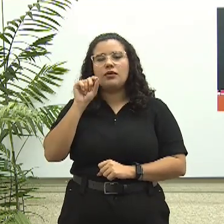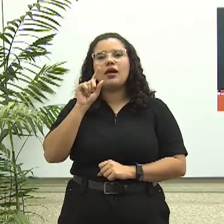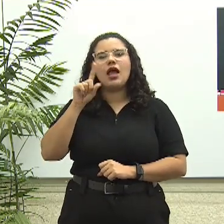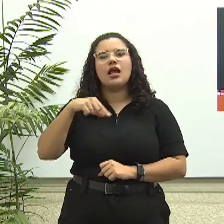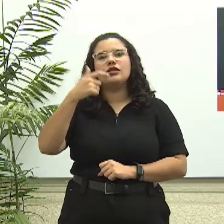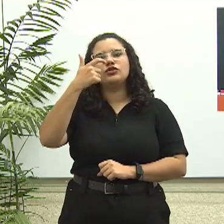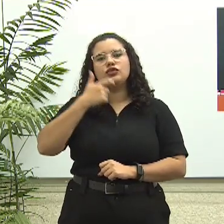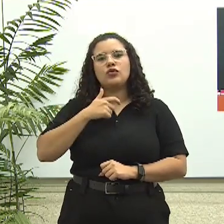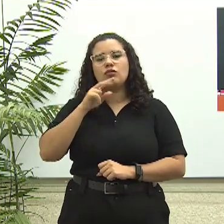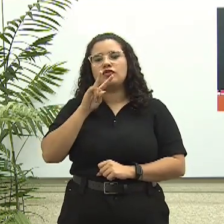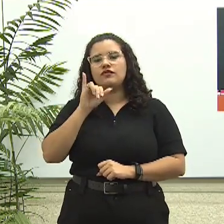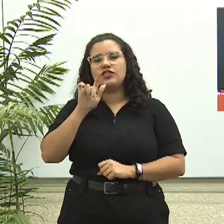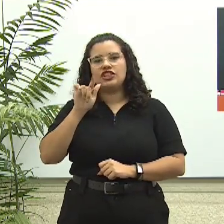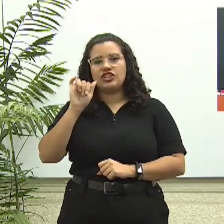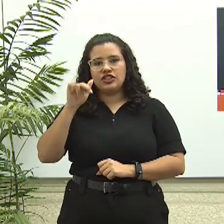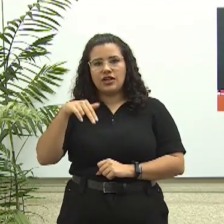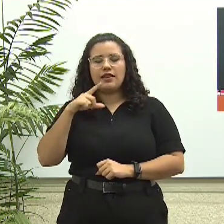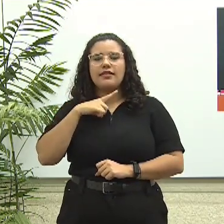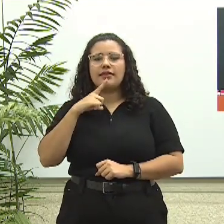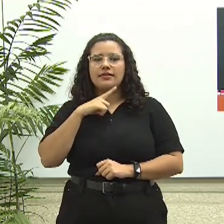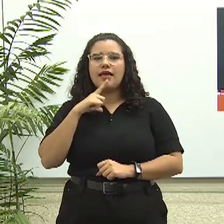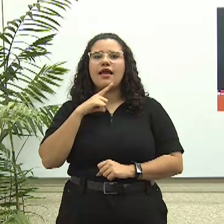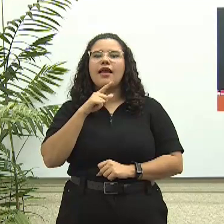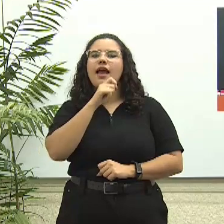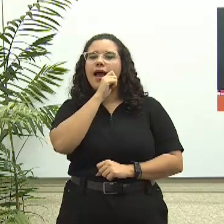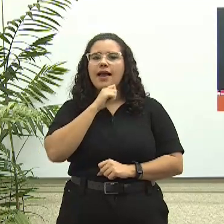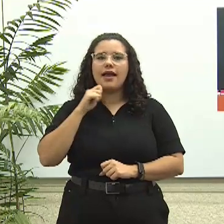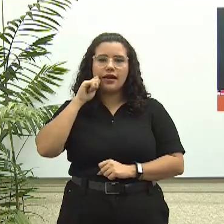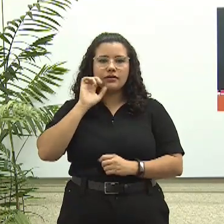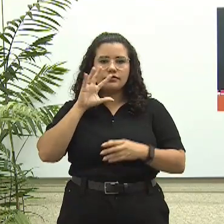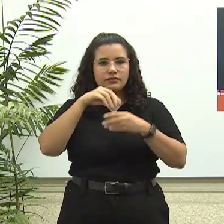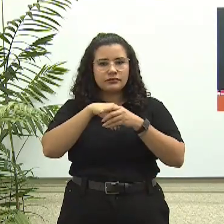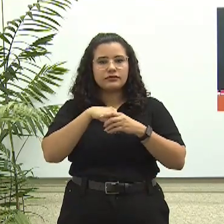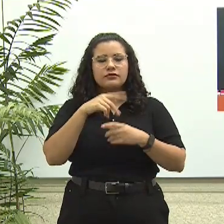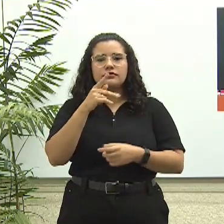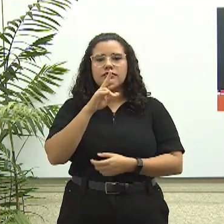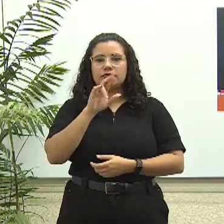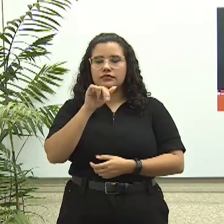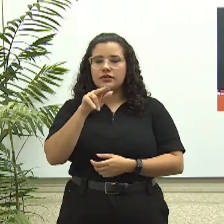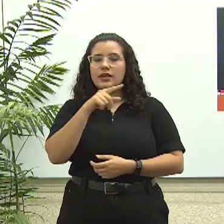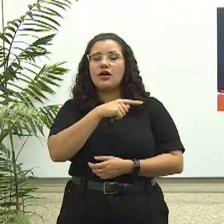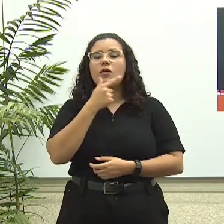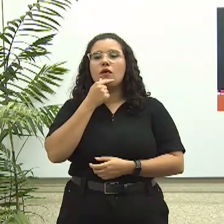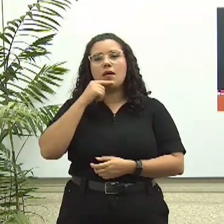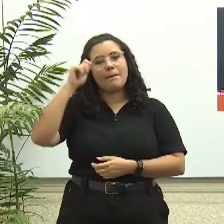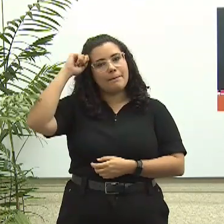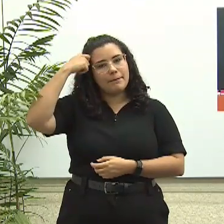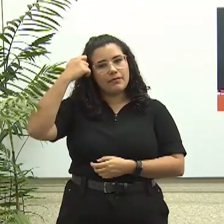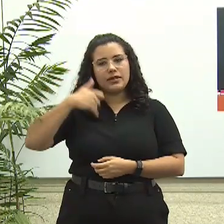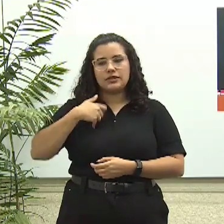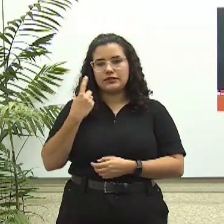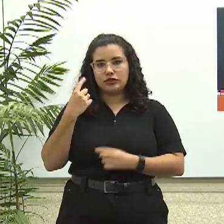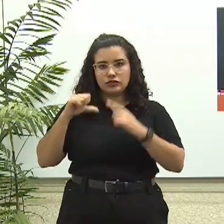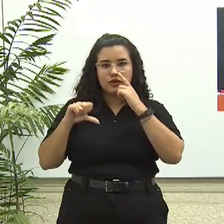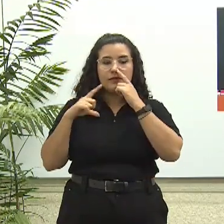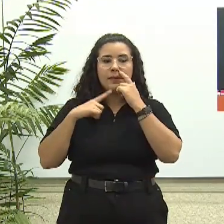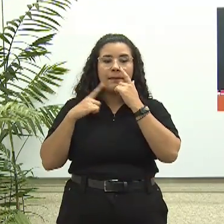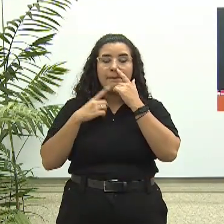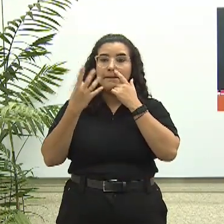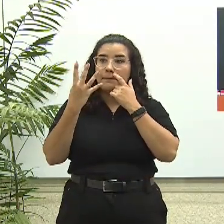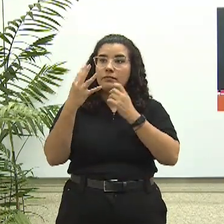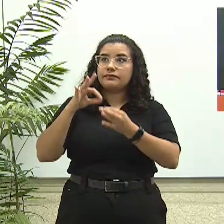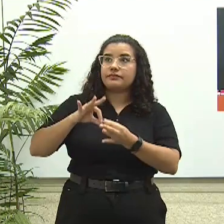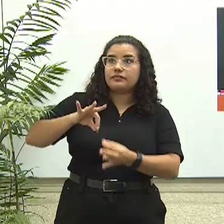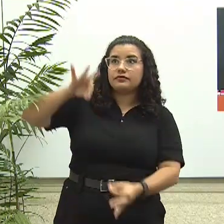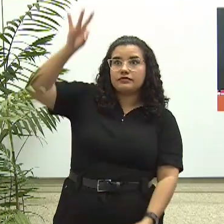virgem tá na prime vídeo que é a história de do Cut que é um negro de 19 anos tem 4 m de